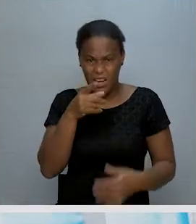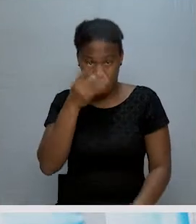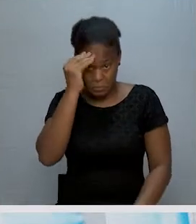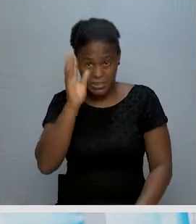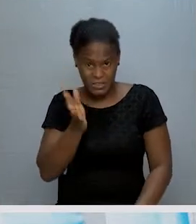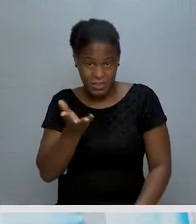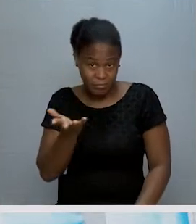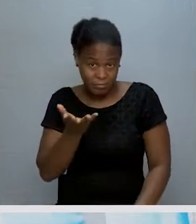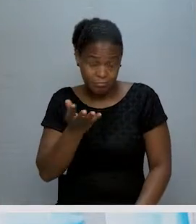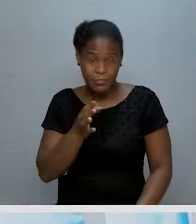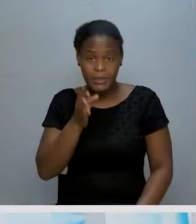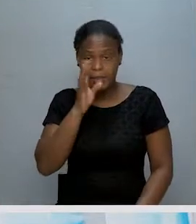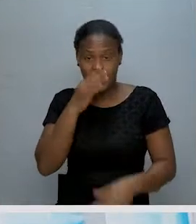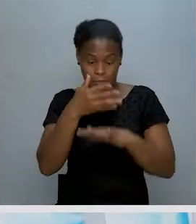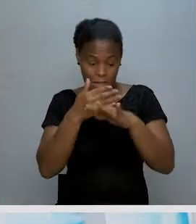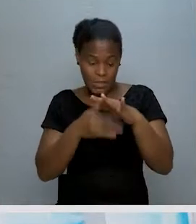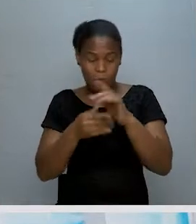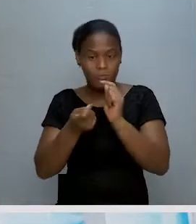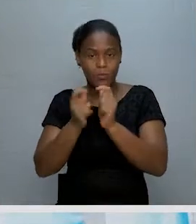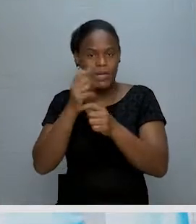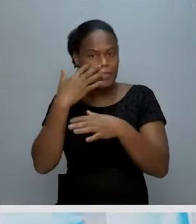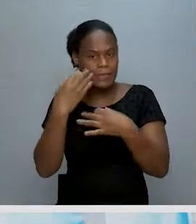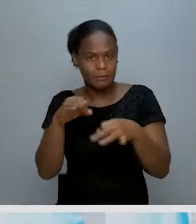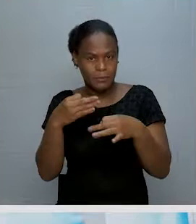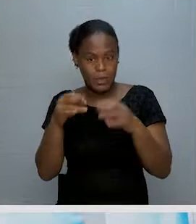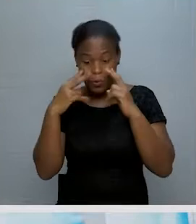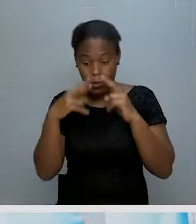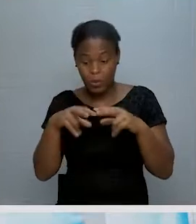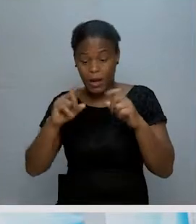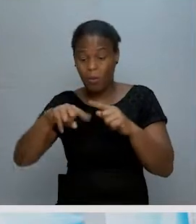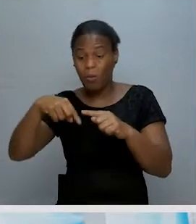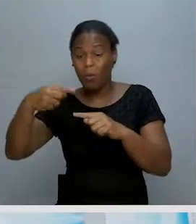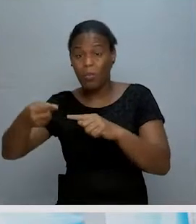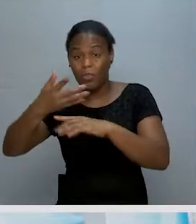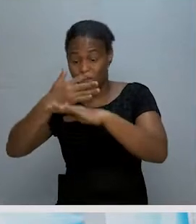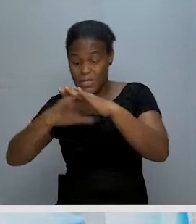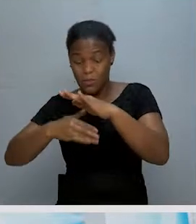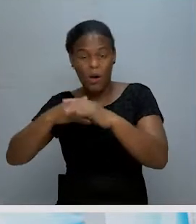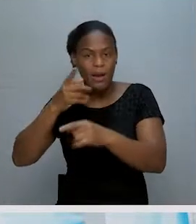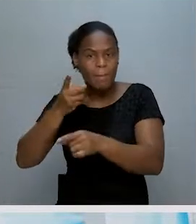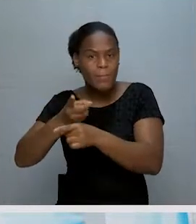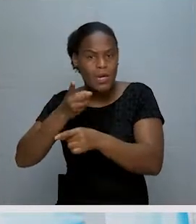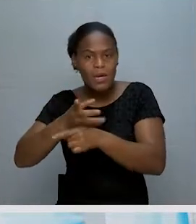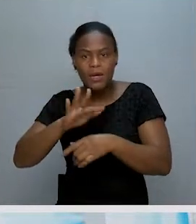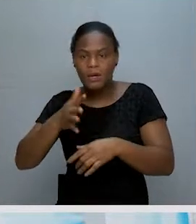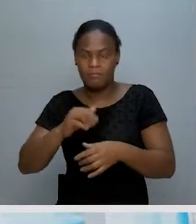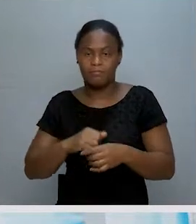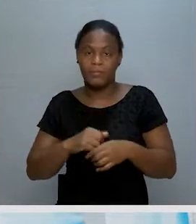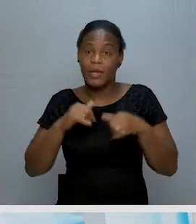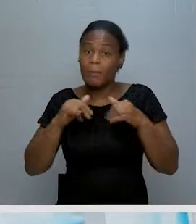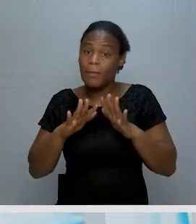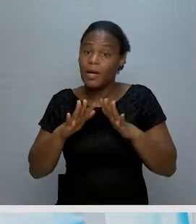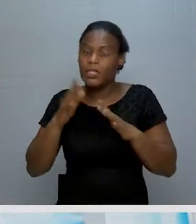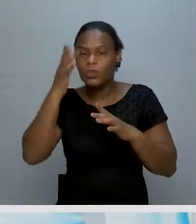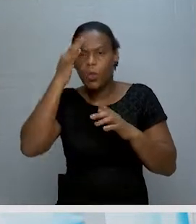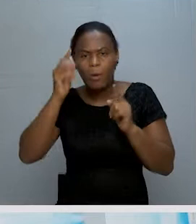anteriores? Simplificar uma fração é encontrar outra fração equivalente,